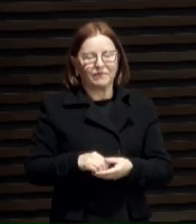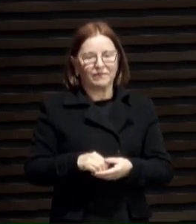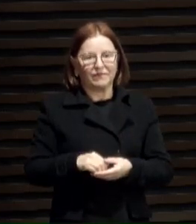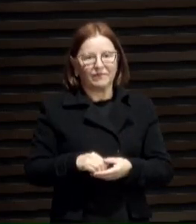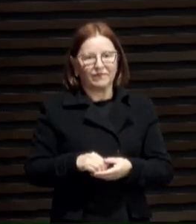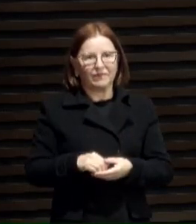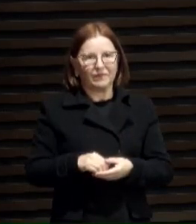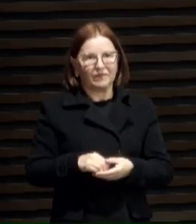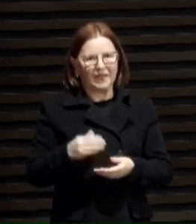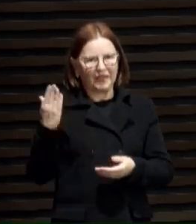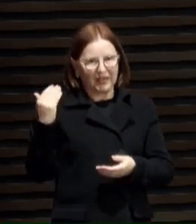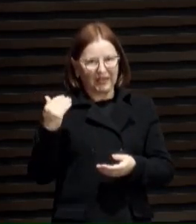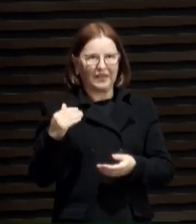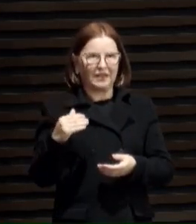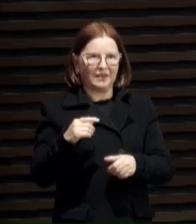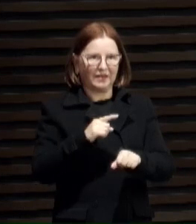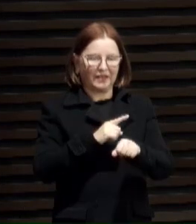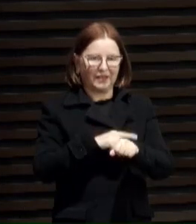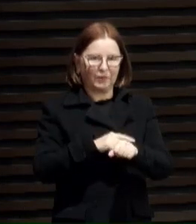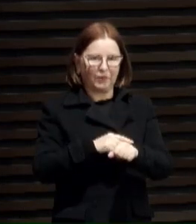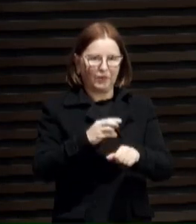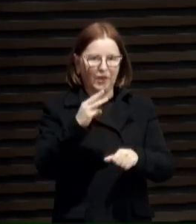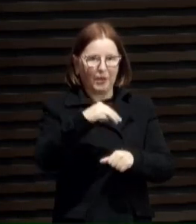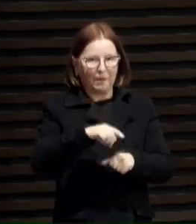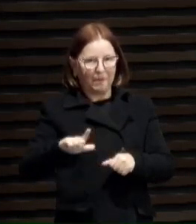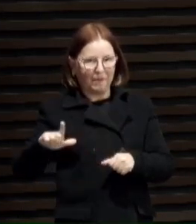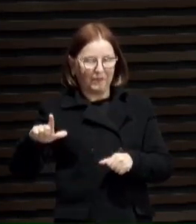Nesta época, Malaquias foi o último